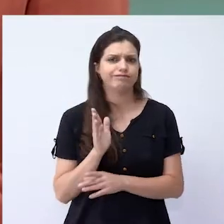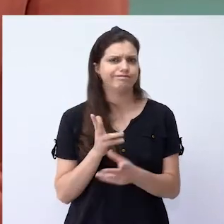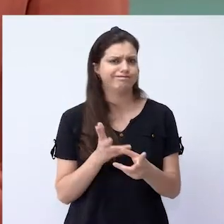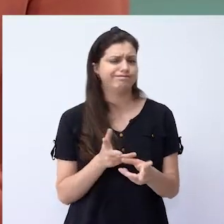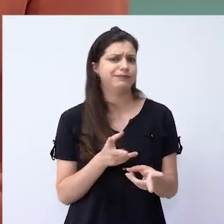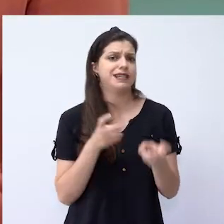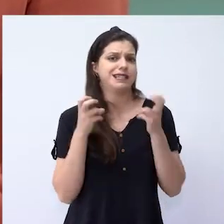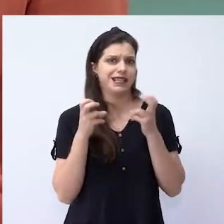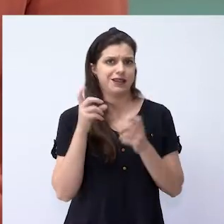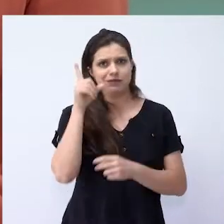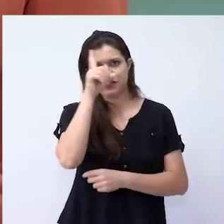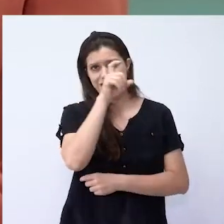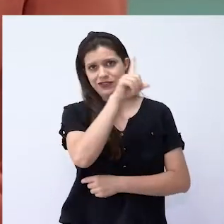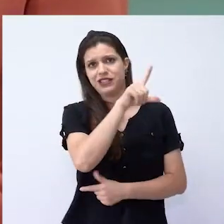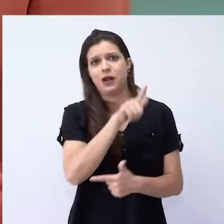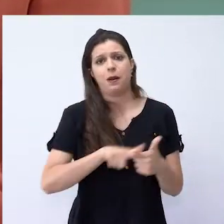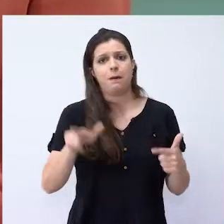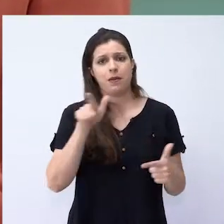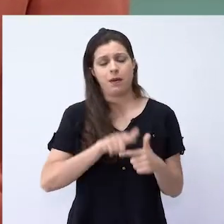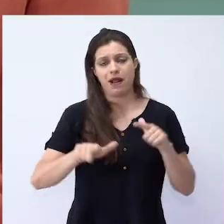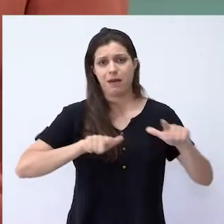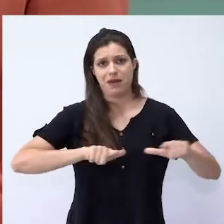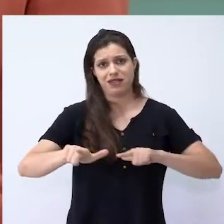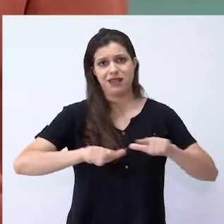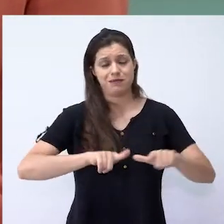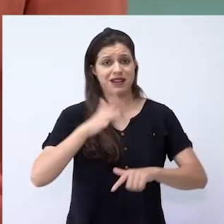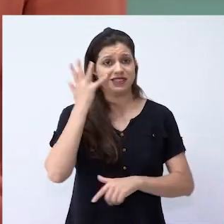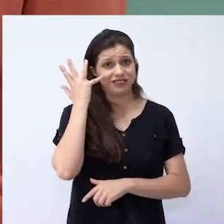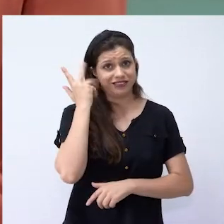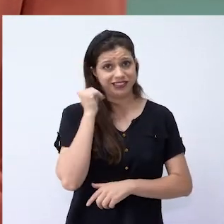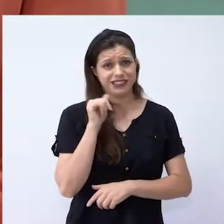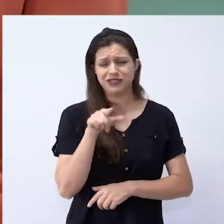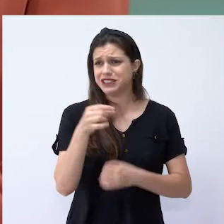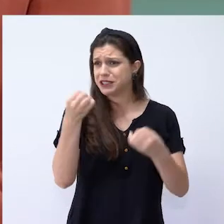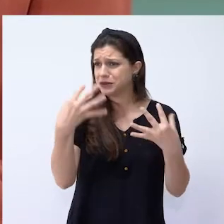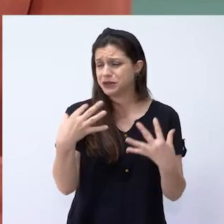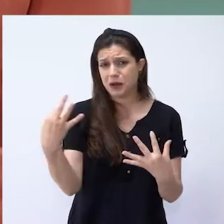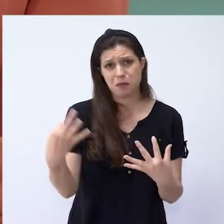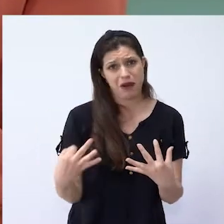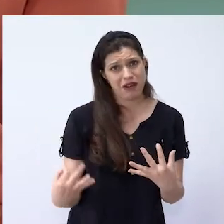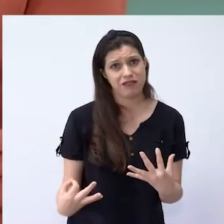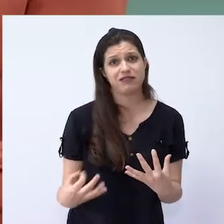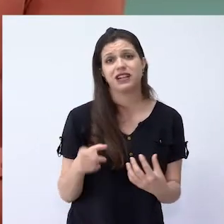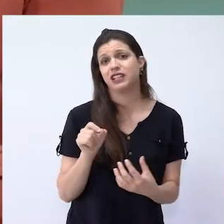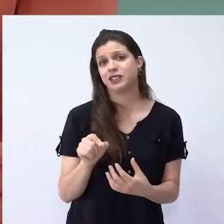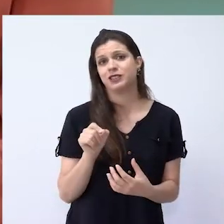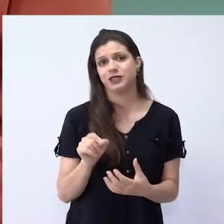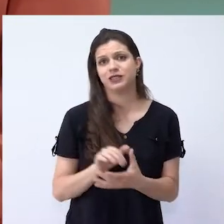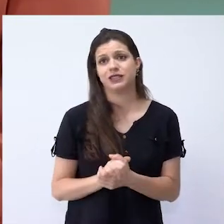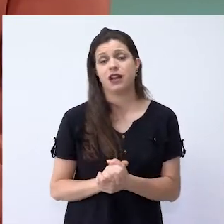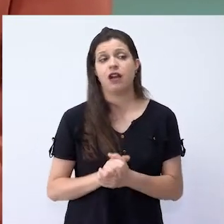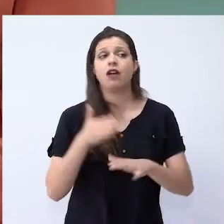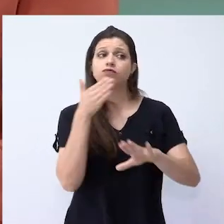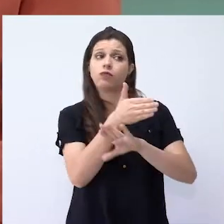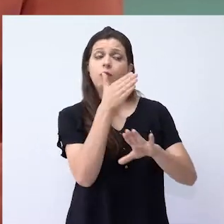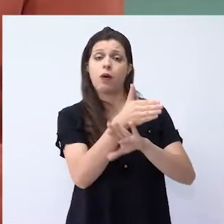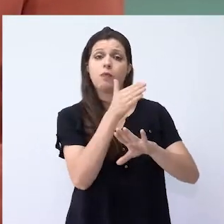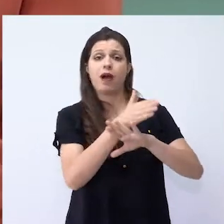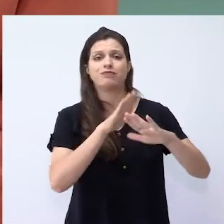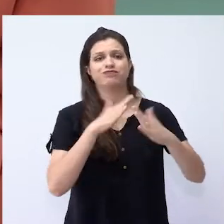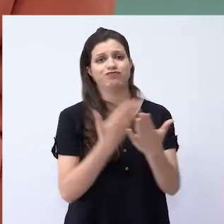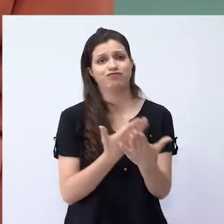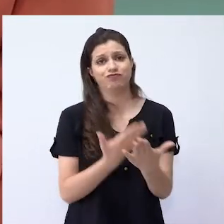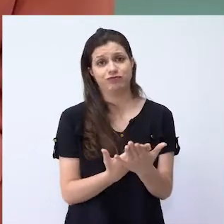percebe os impactos disso nesse problema do trabalho infantil. Você mencionou perfeitamente essa questão